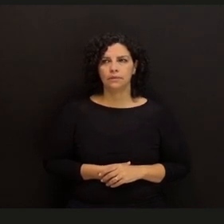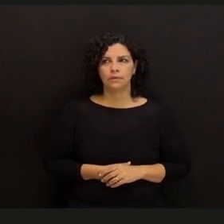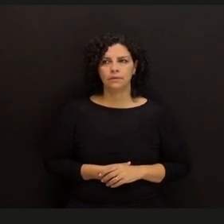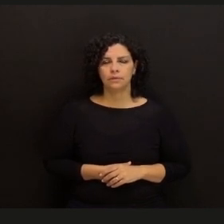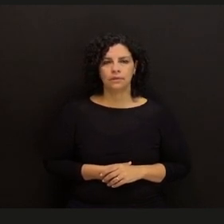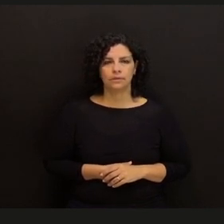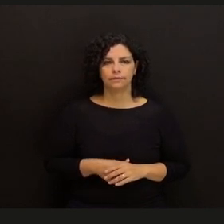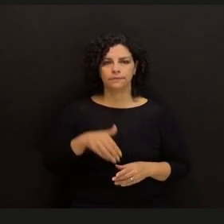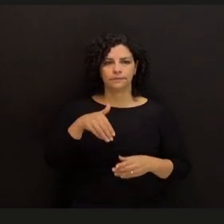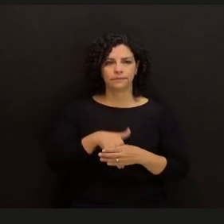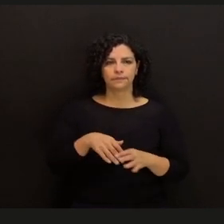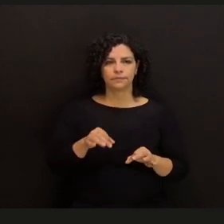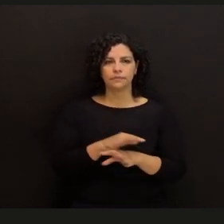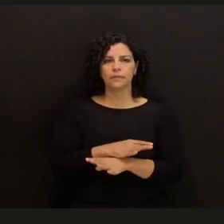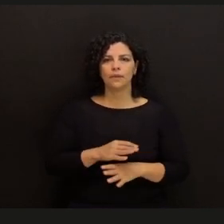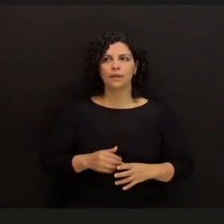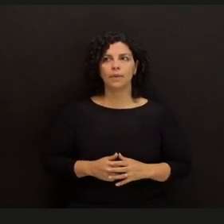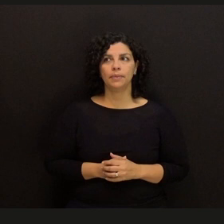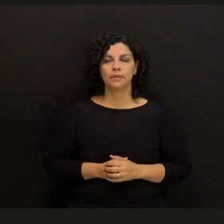votação encerrada